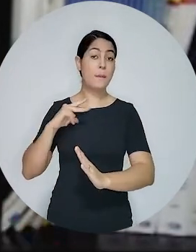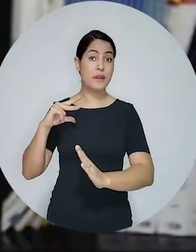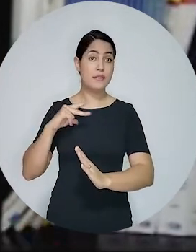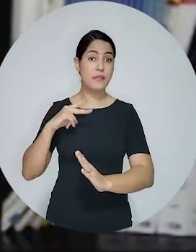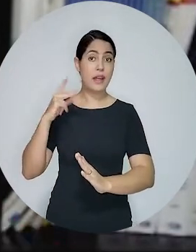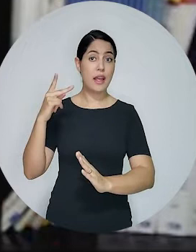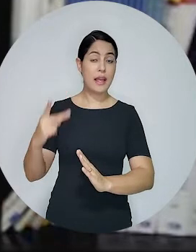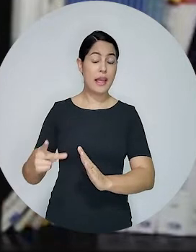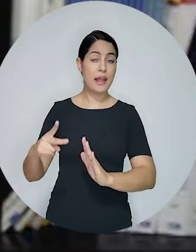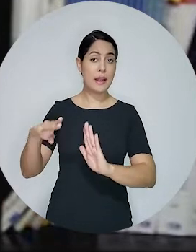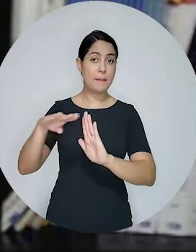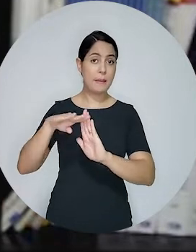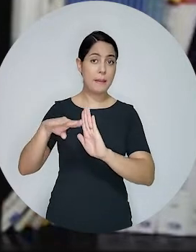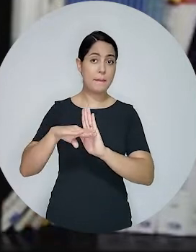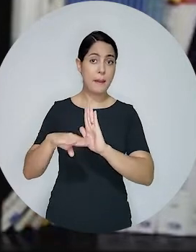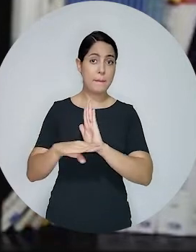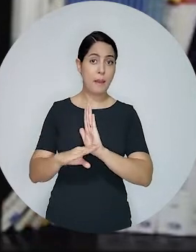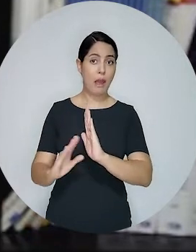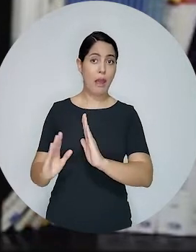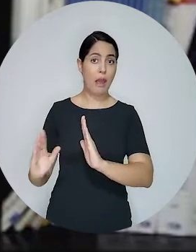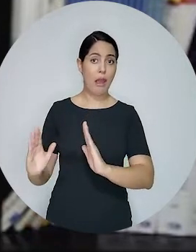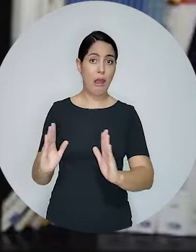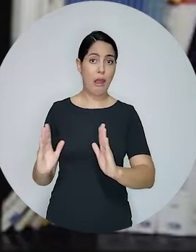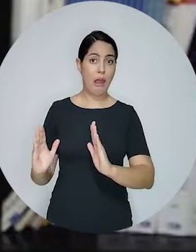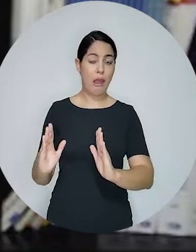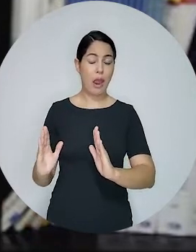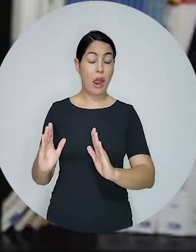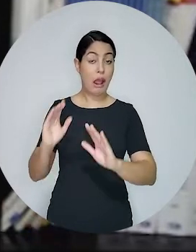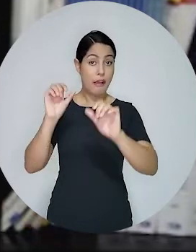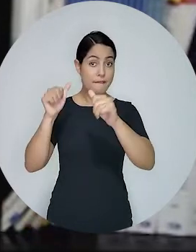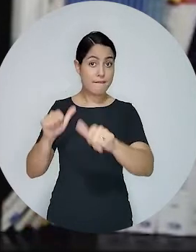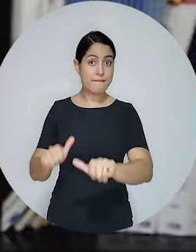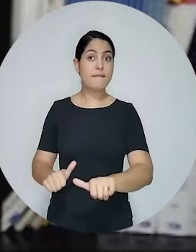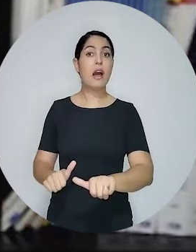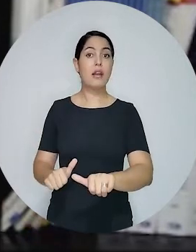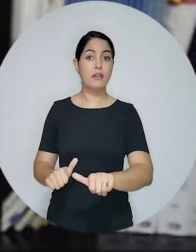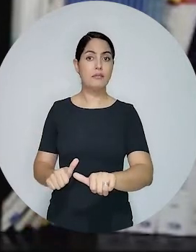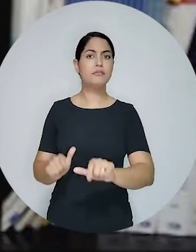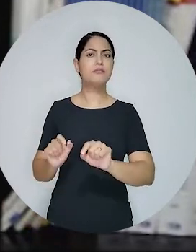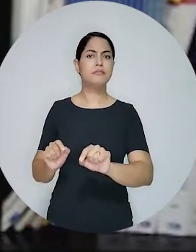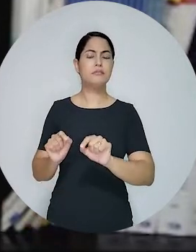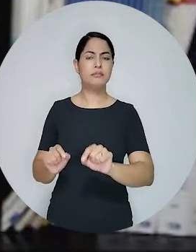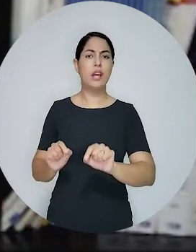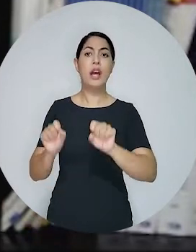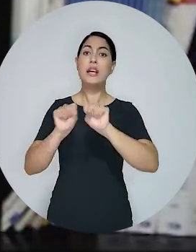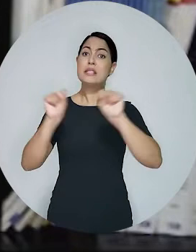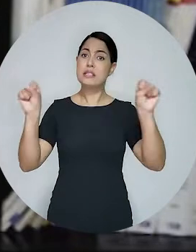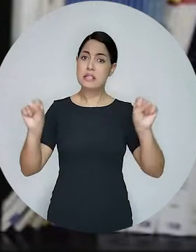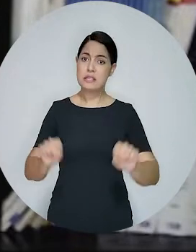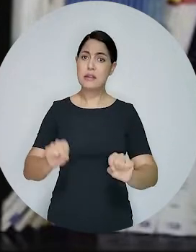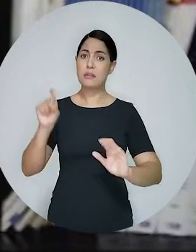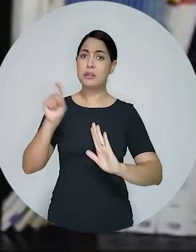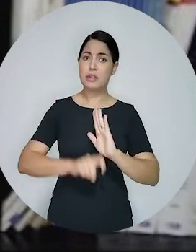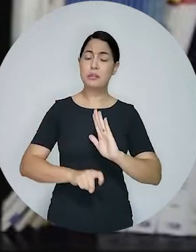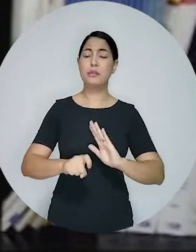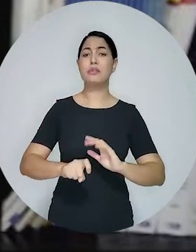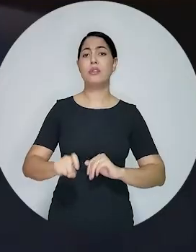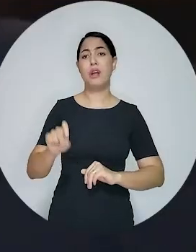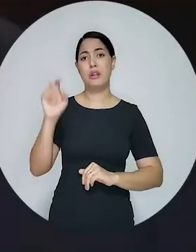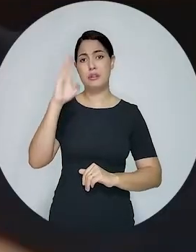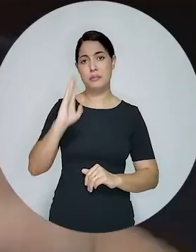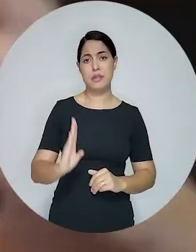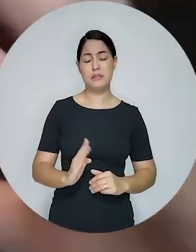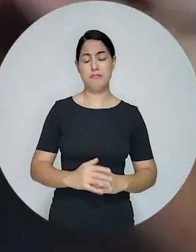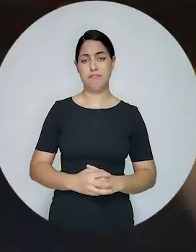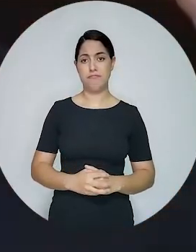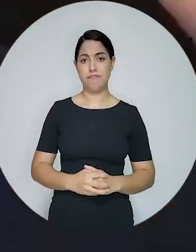Federal para avaliar periodicamente a funcionalidade e a performance do sistema tributário nacional. Isso